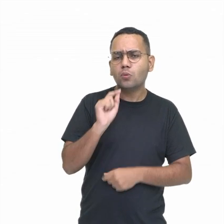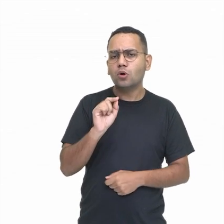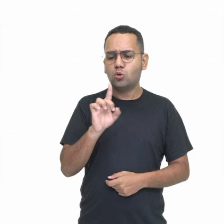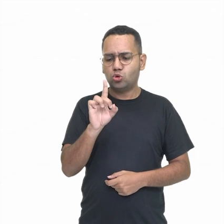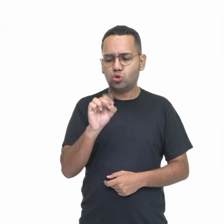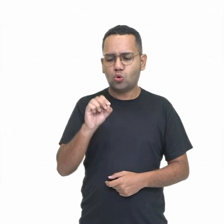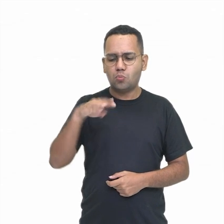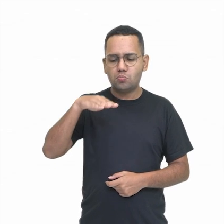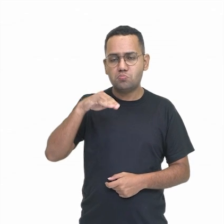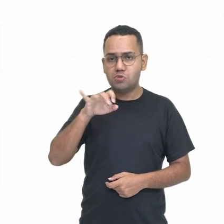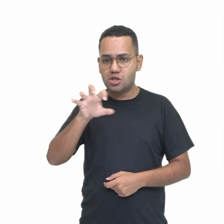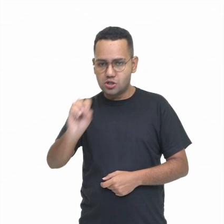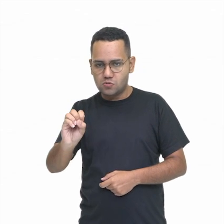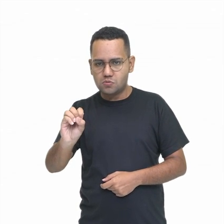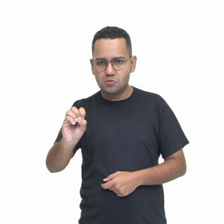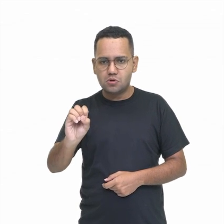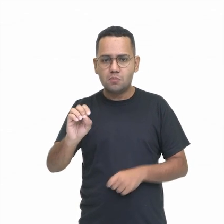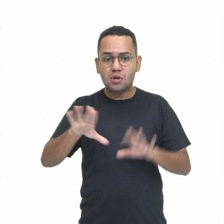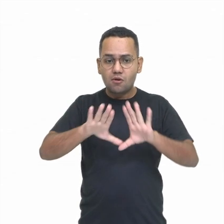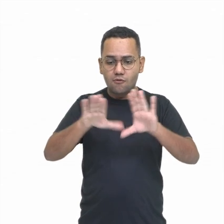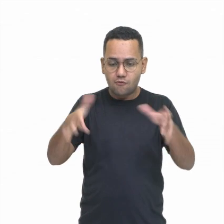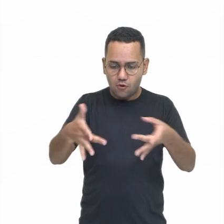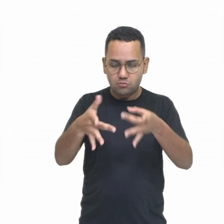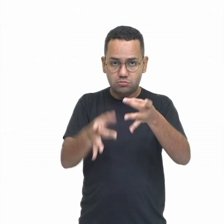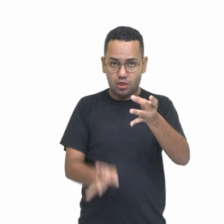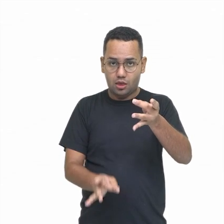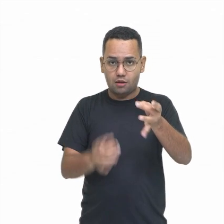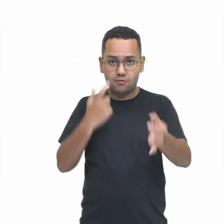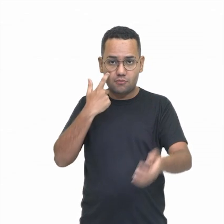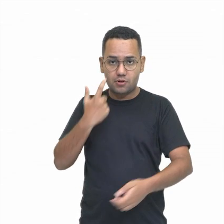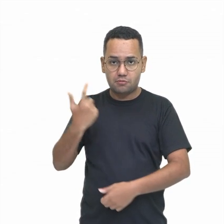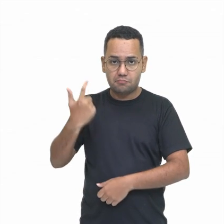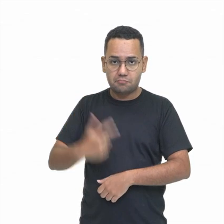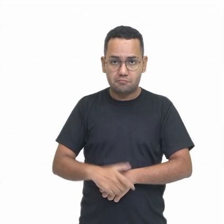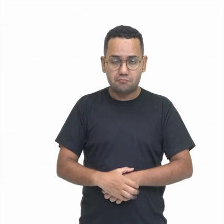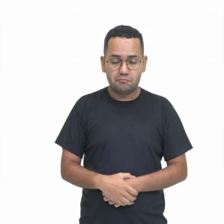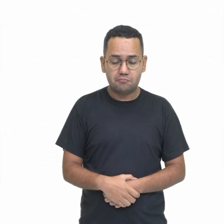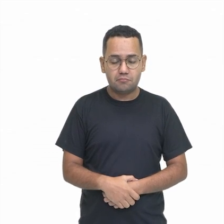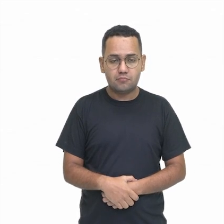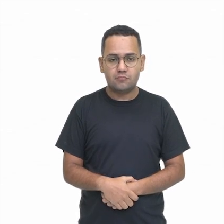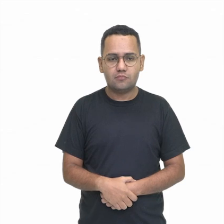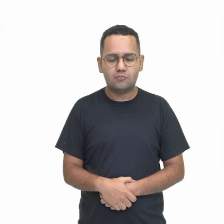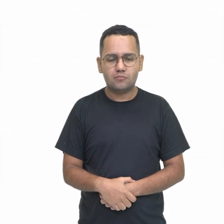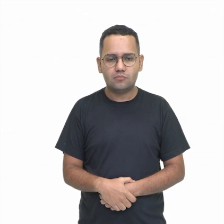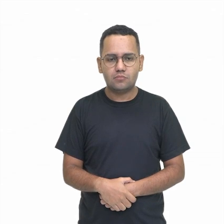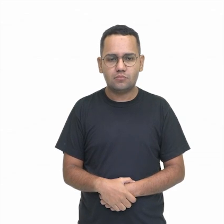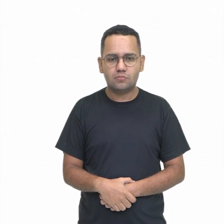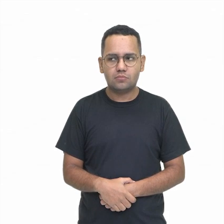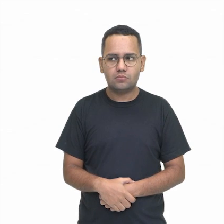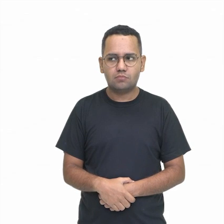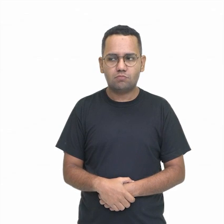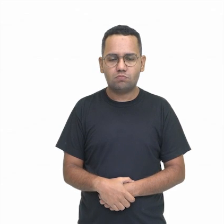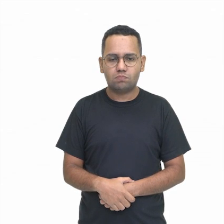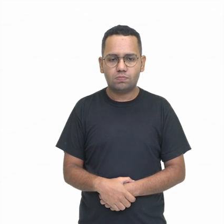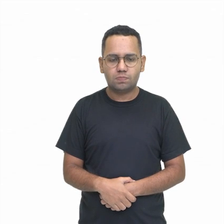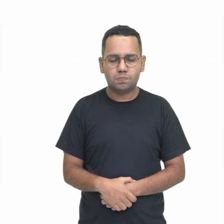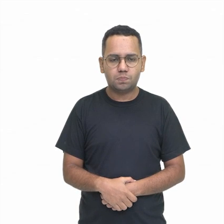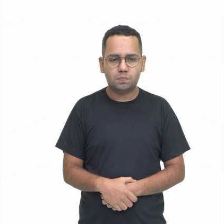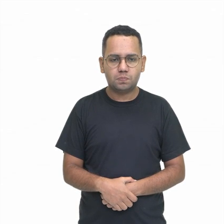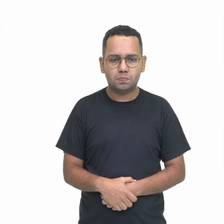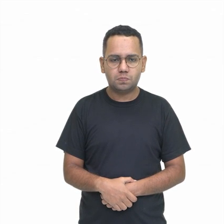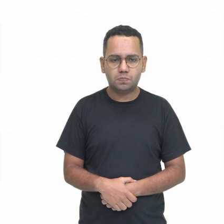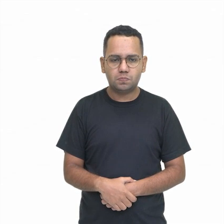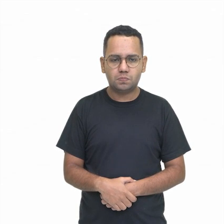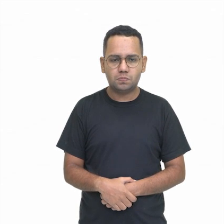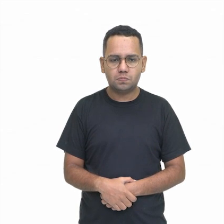e na restrição né Olha só vamos colocar aqui um um exemplo bem